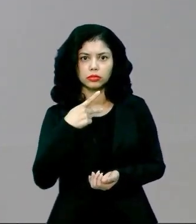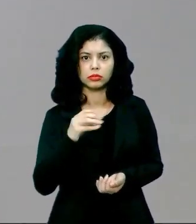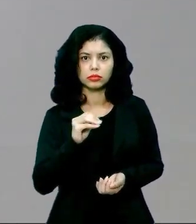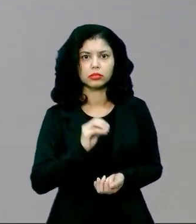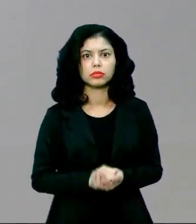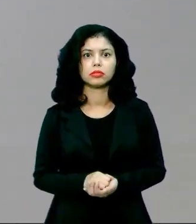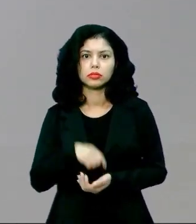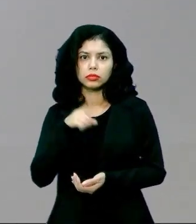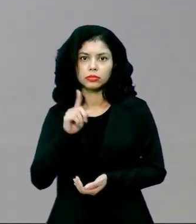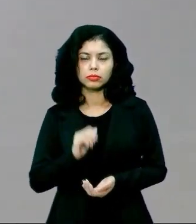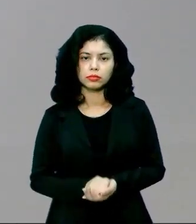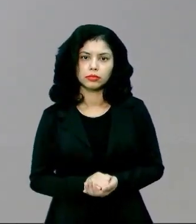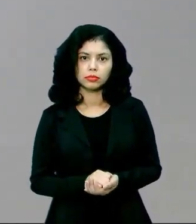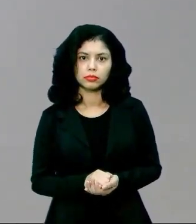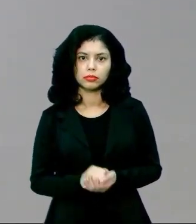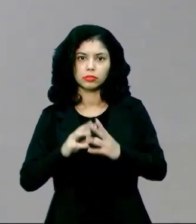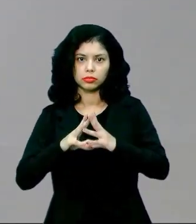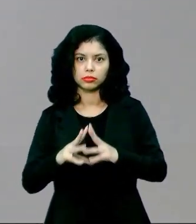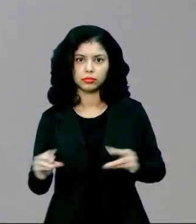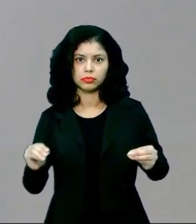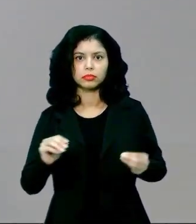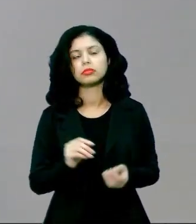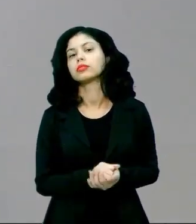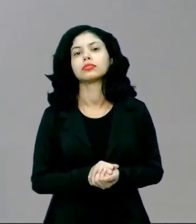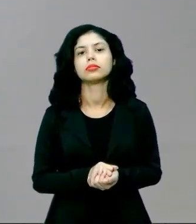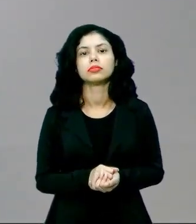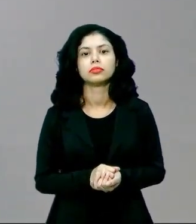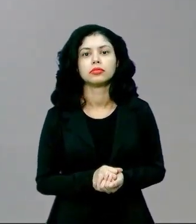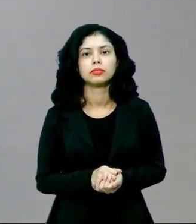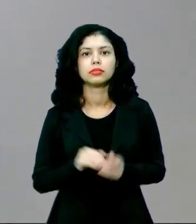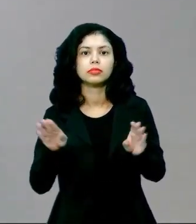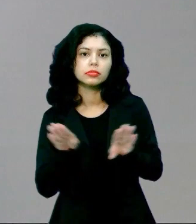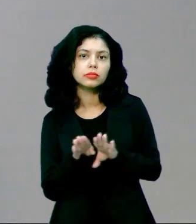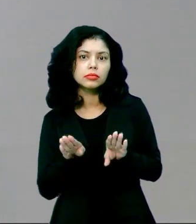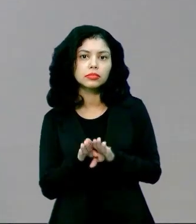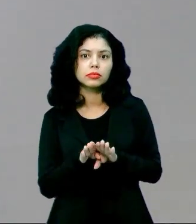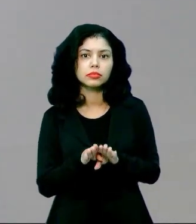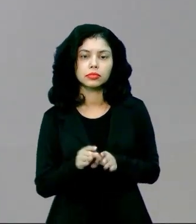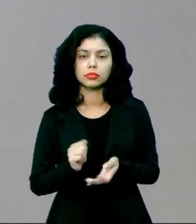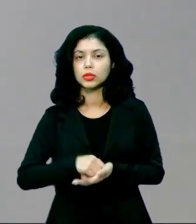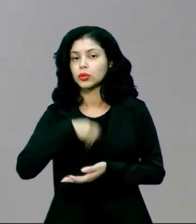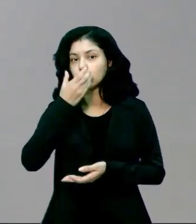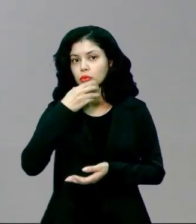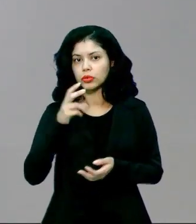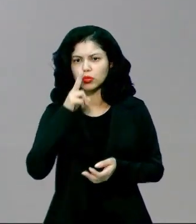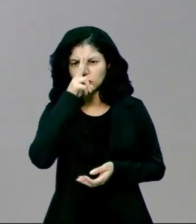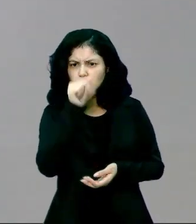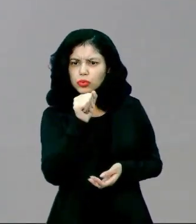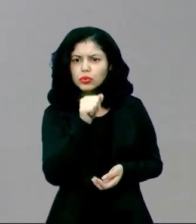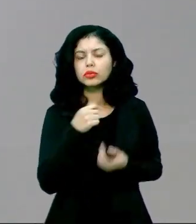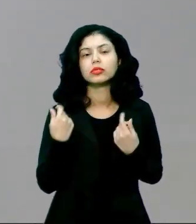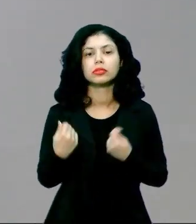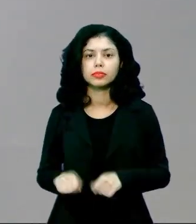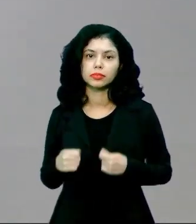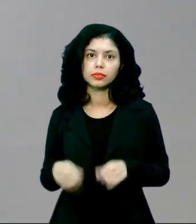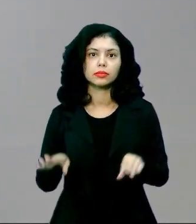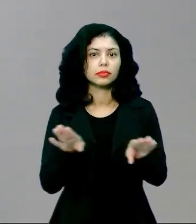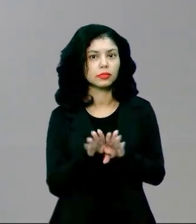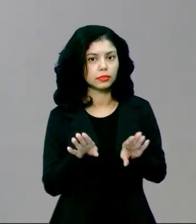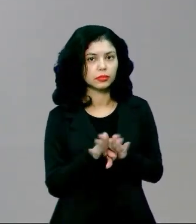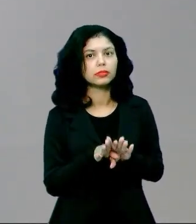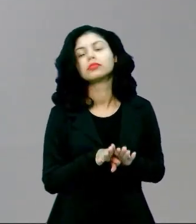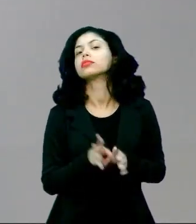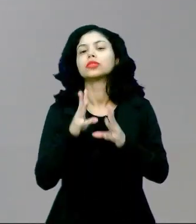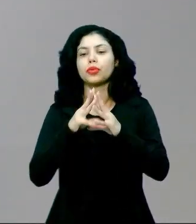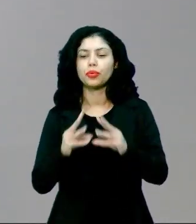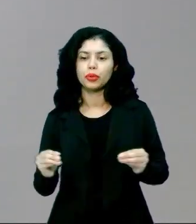você precisa fazer a diluição desse suco. Se você faz um suco da fruta e esse suco ele fica muito forte, você também precisa fazer